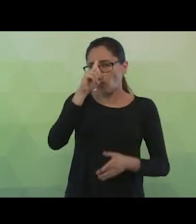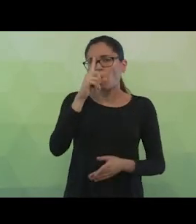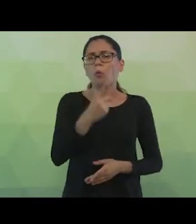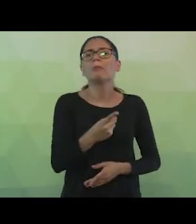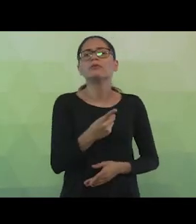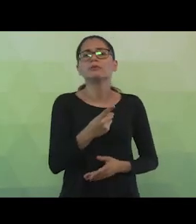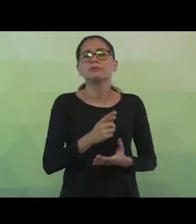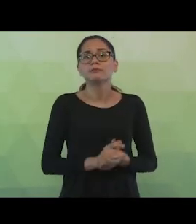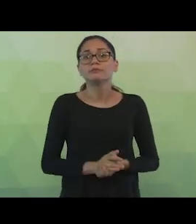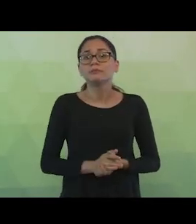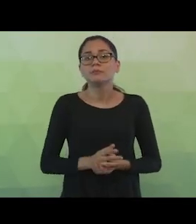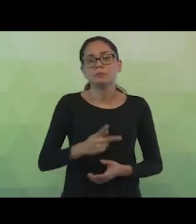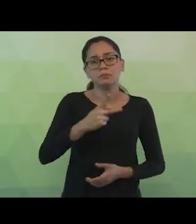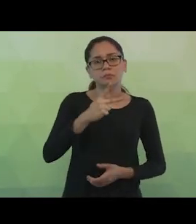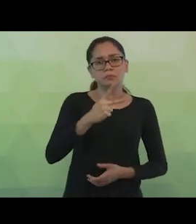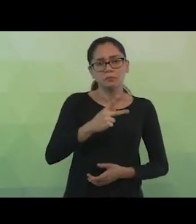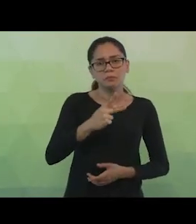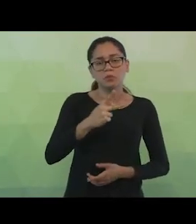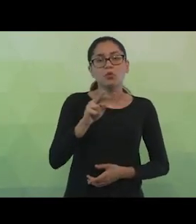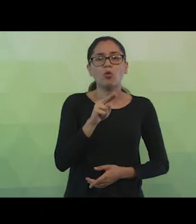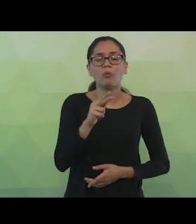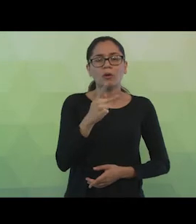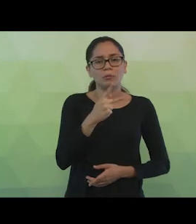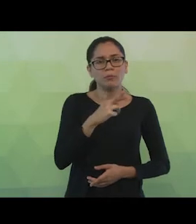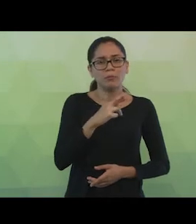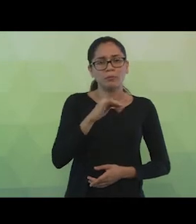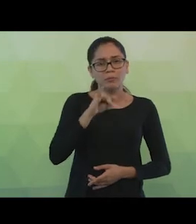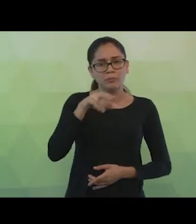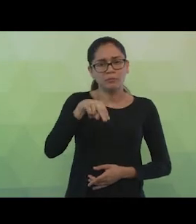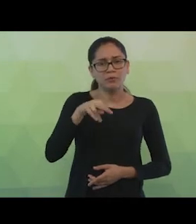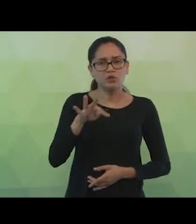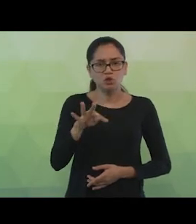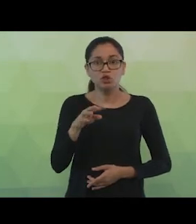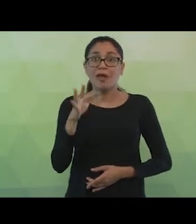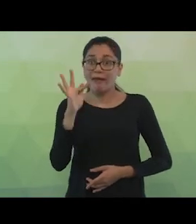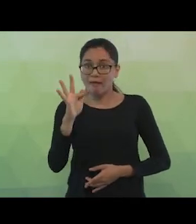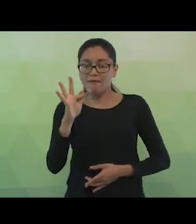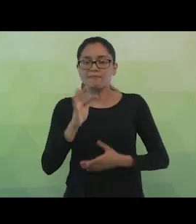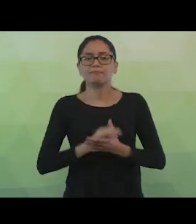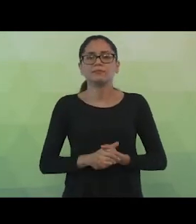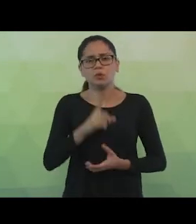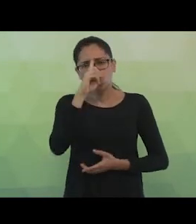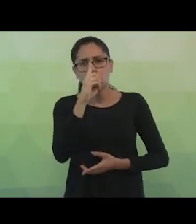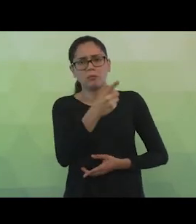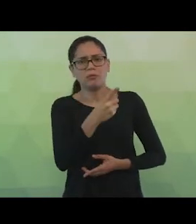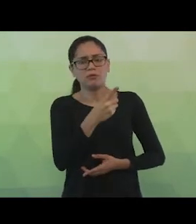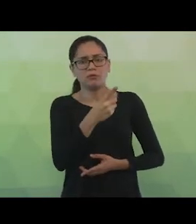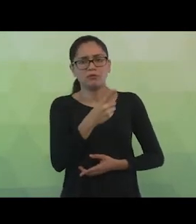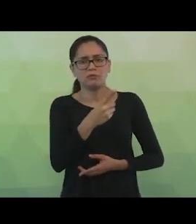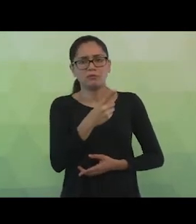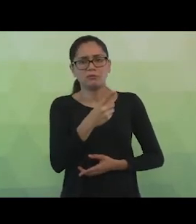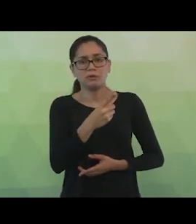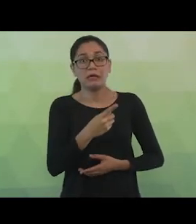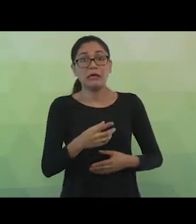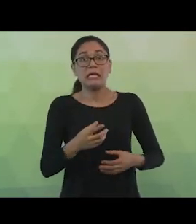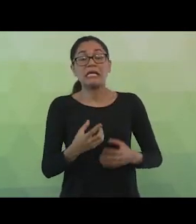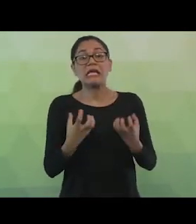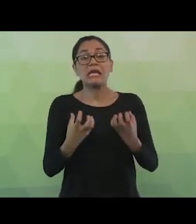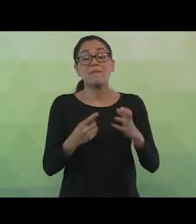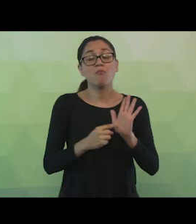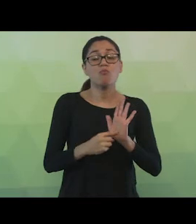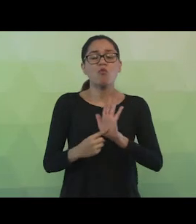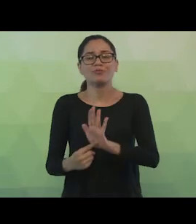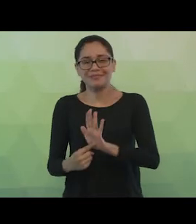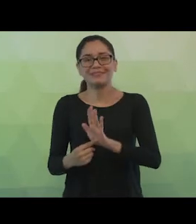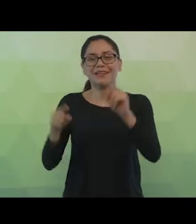comando chamado printf. Este comando é utilizado quando desejamos imprimir algo na tela